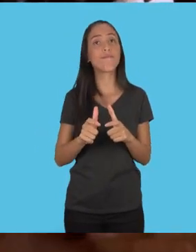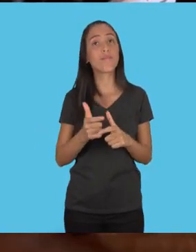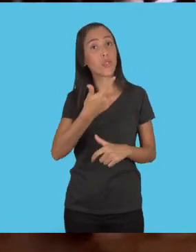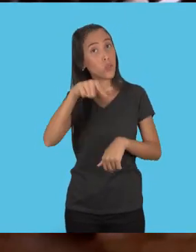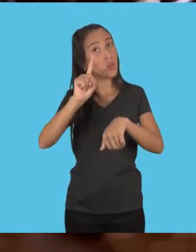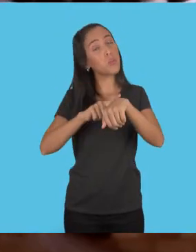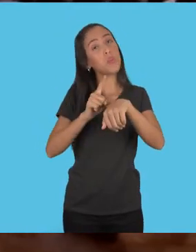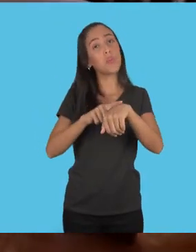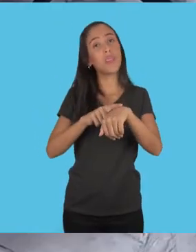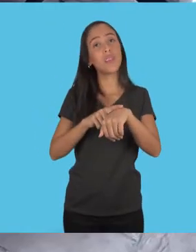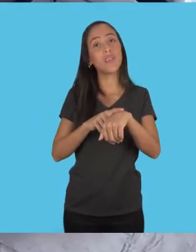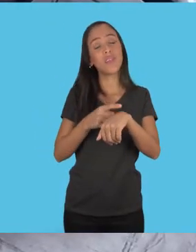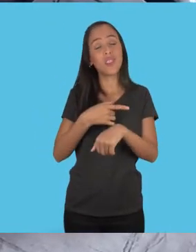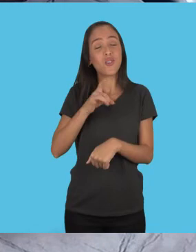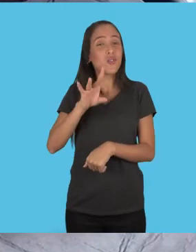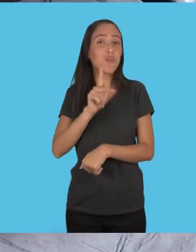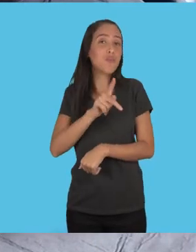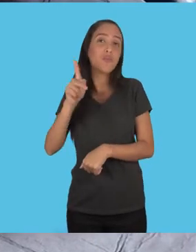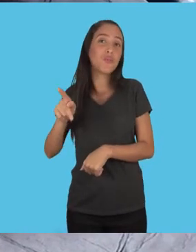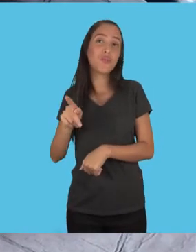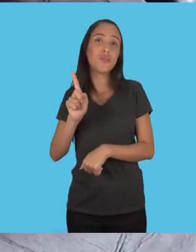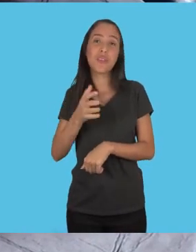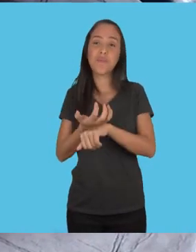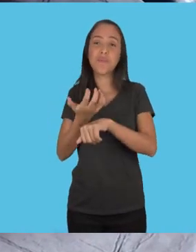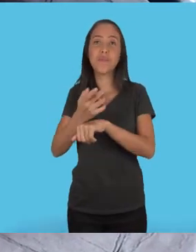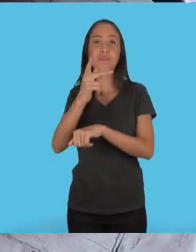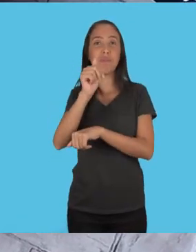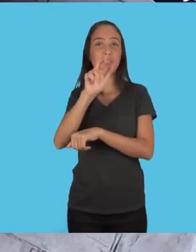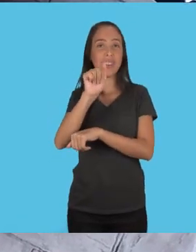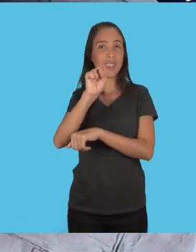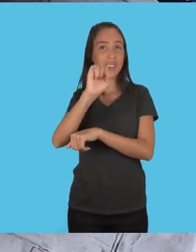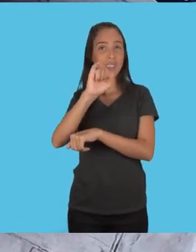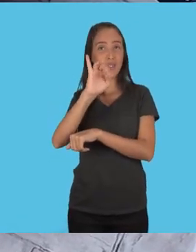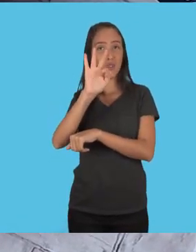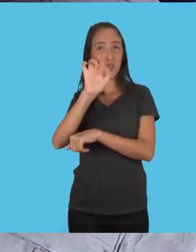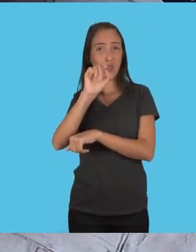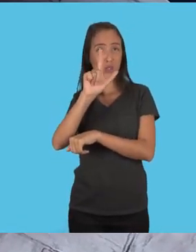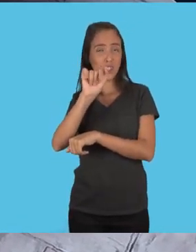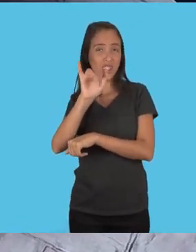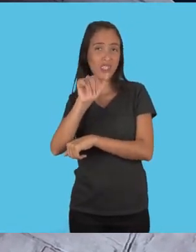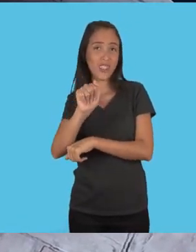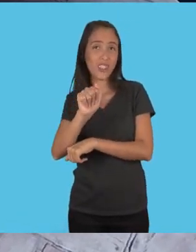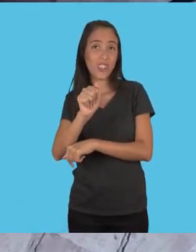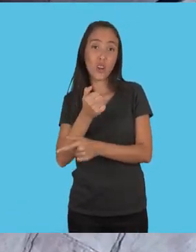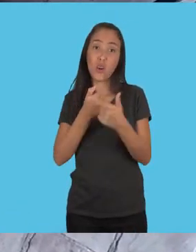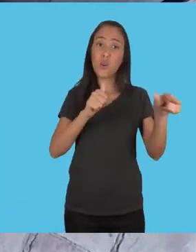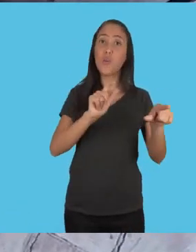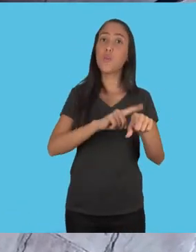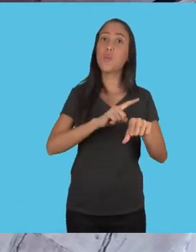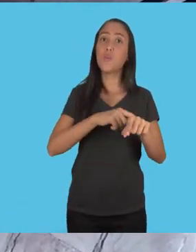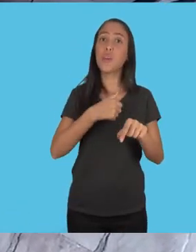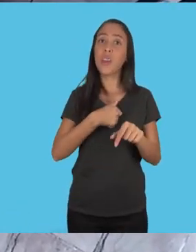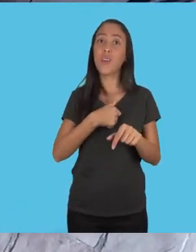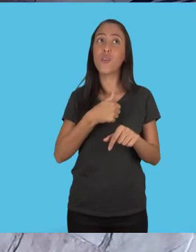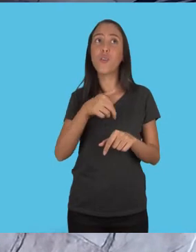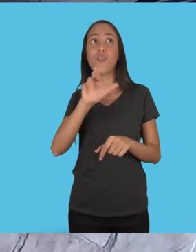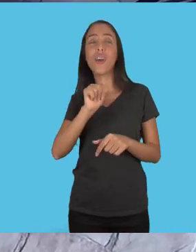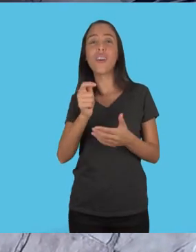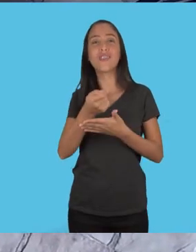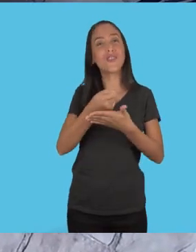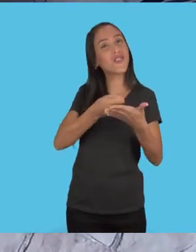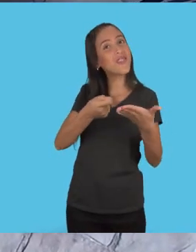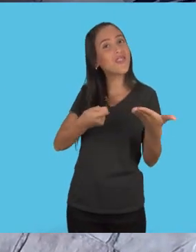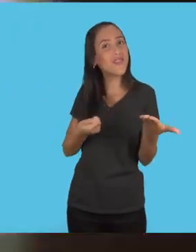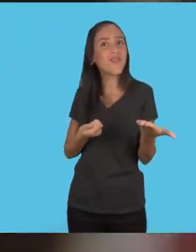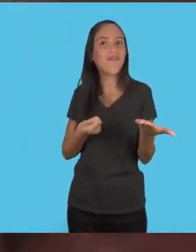Outras vezes eu fui professor apenas, professor de parasitologia. Outras vezes eu fui escritor, não